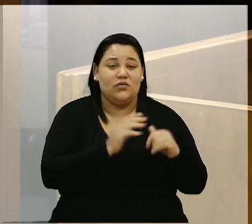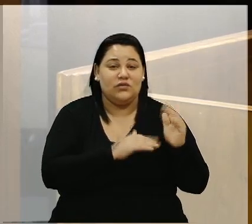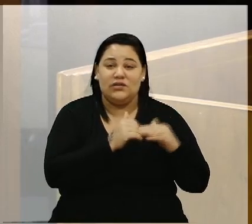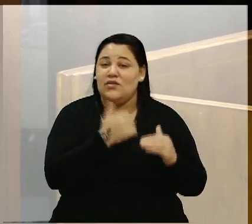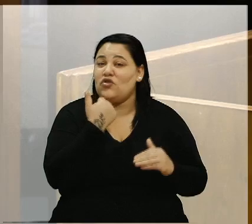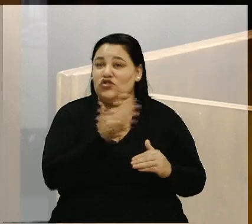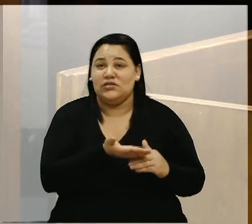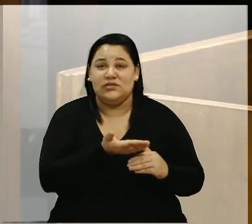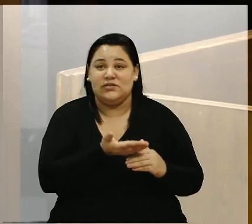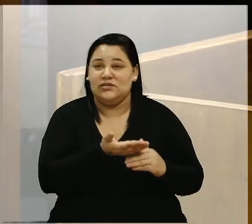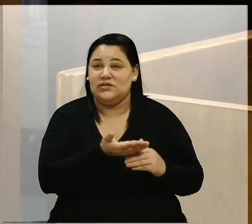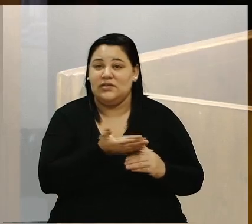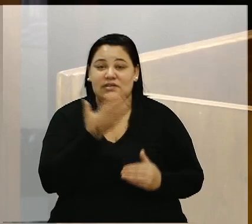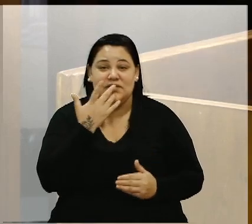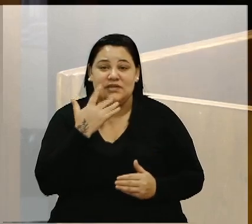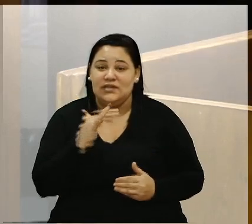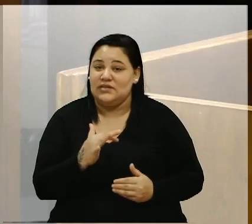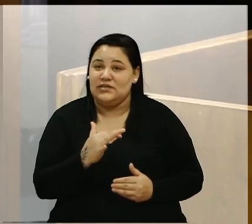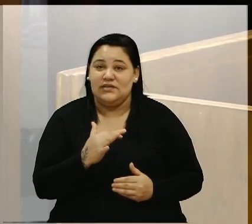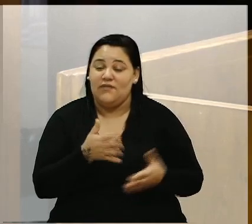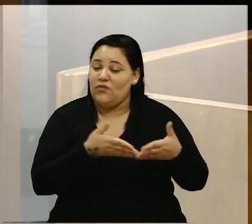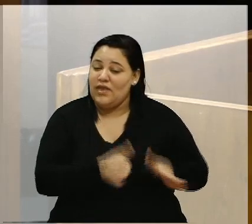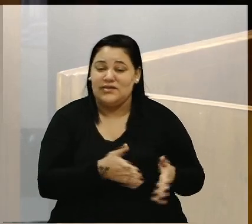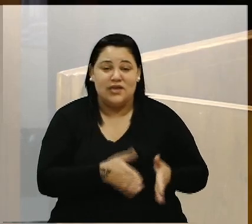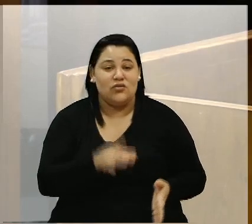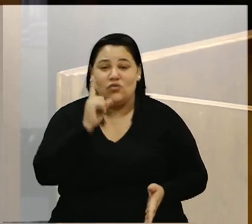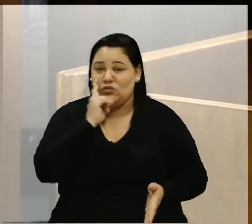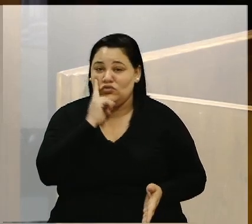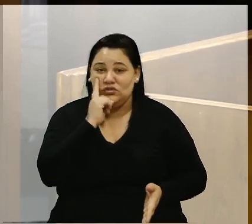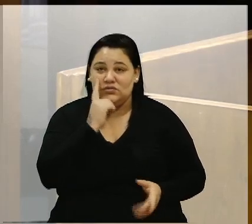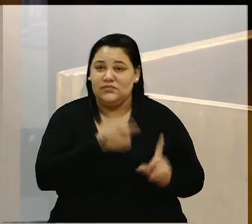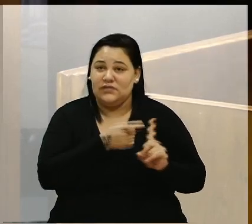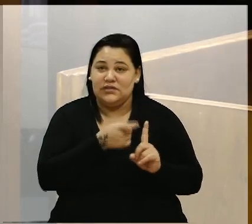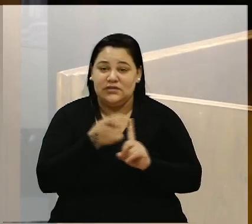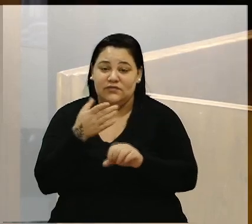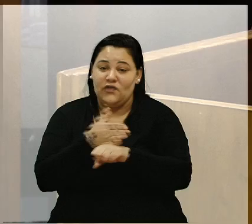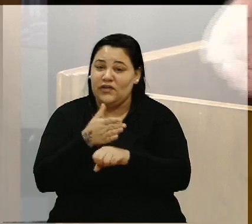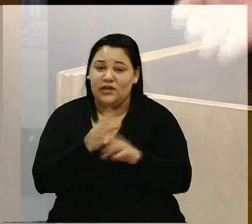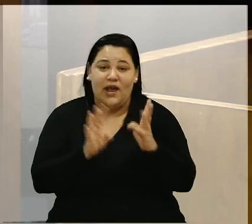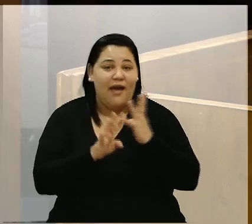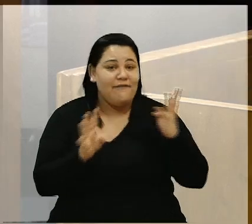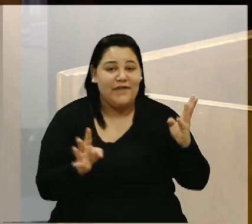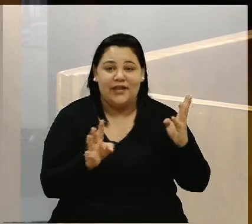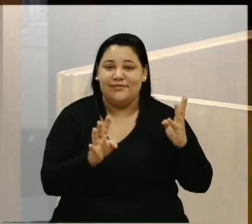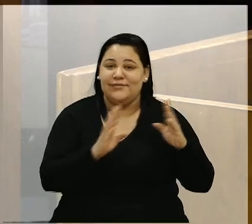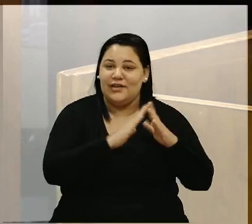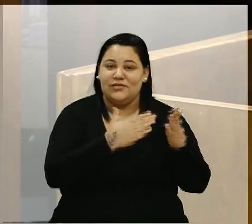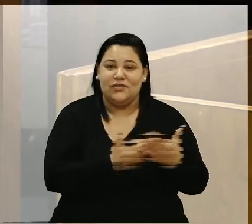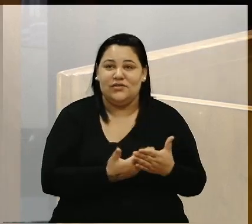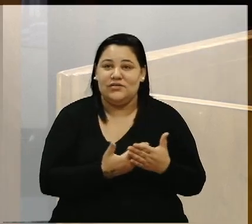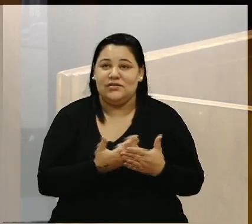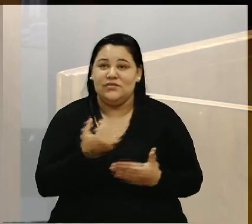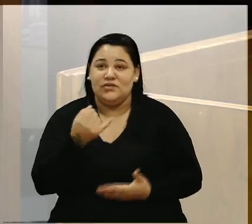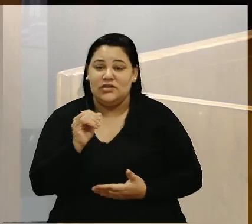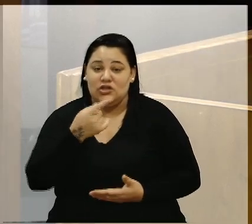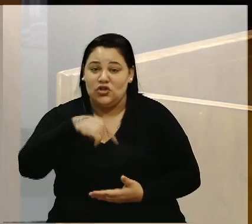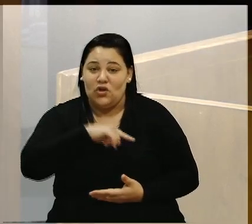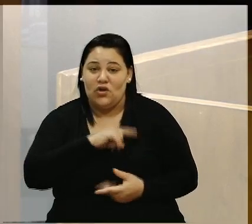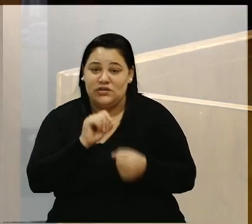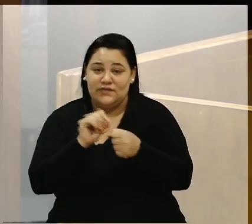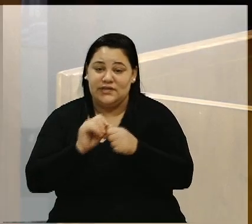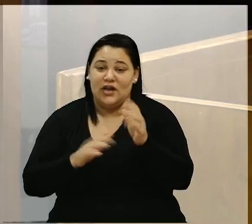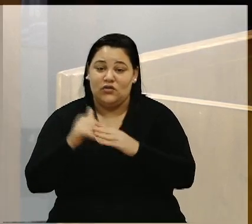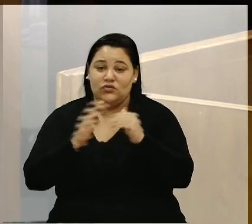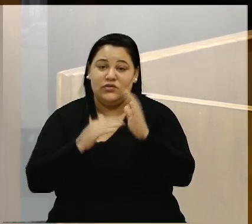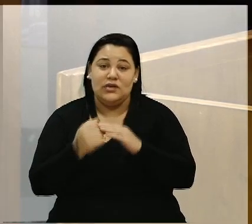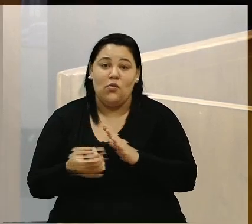vão nascendo a cada dia, a cada mês. E elas vão entrando para a fila. Então, se nós anteciparmos a